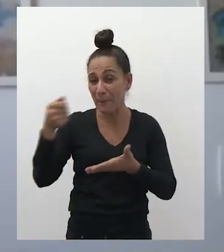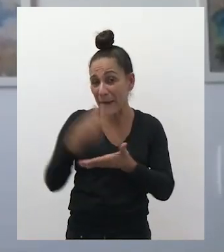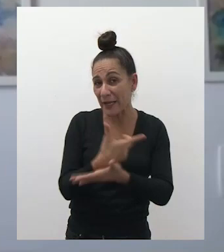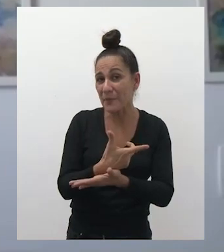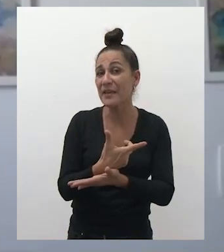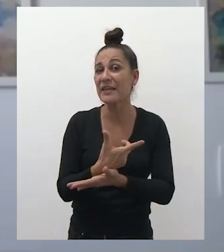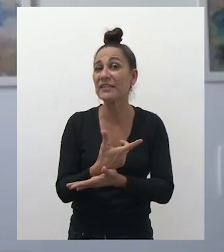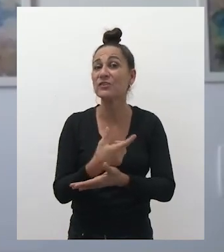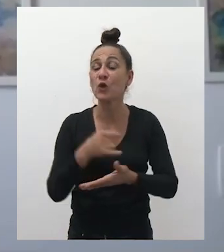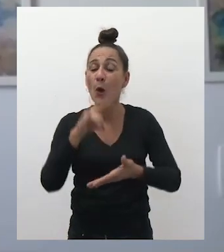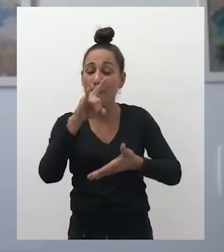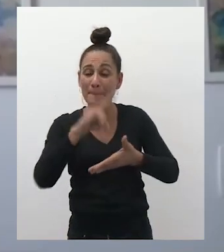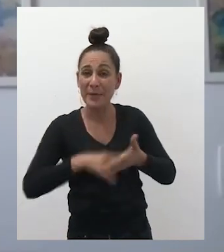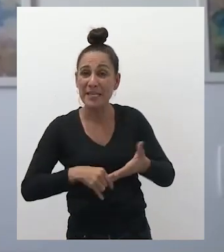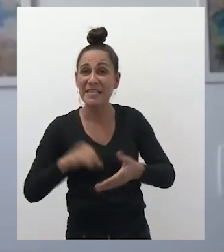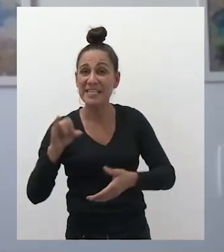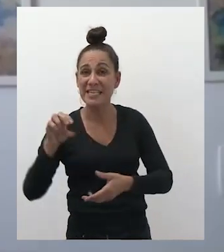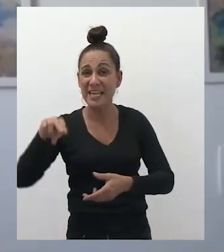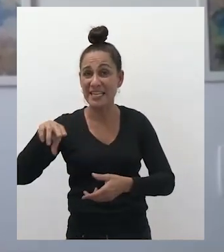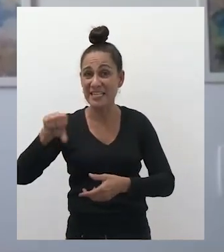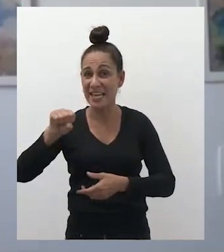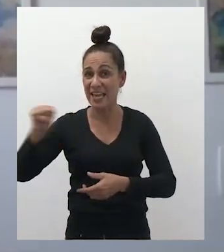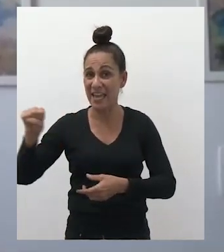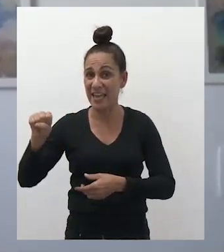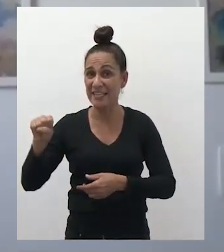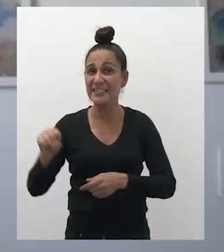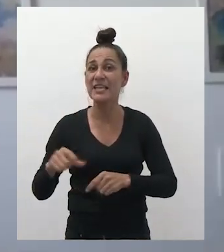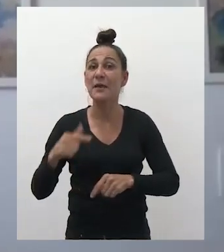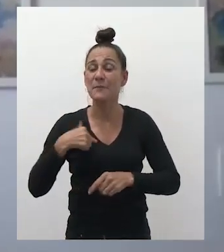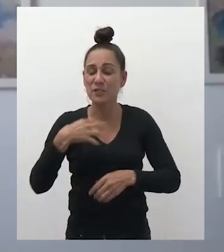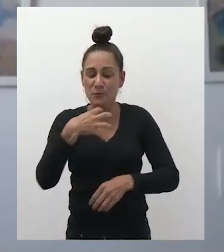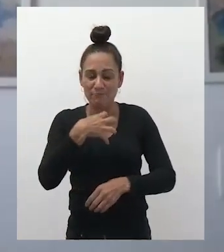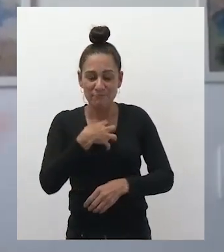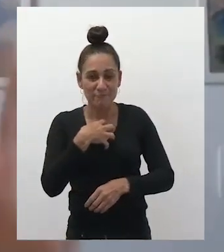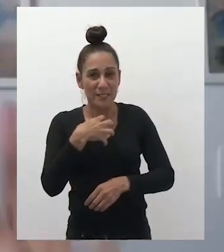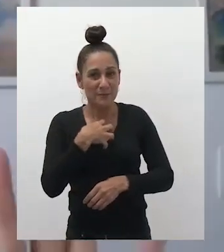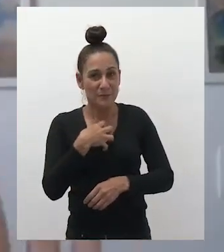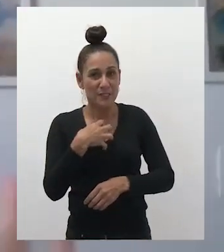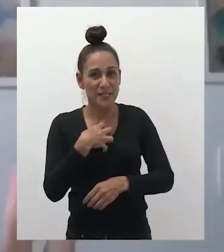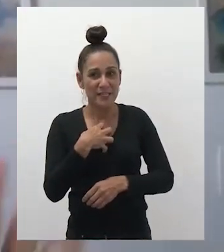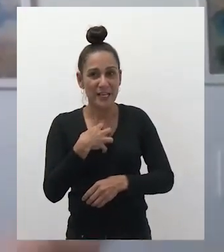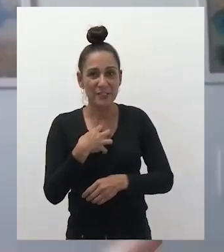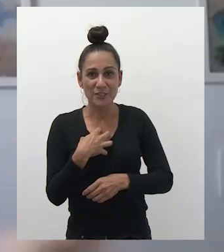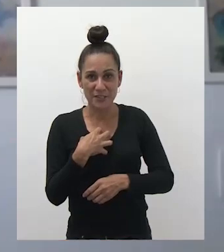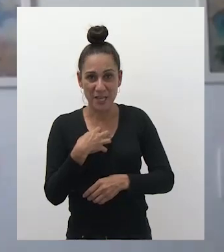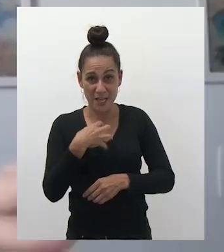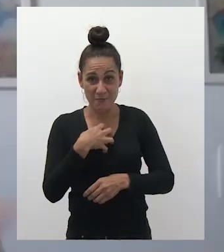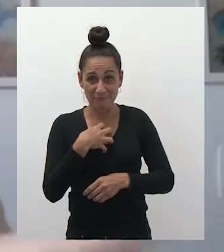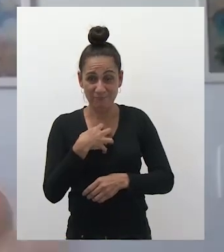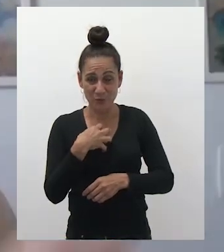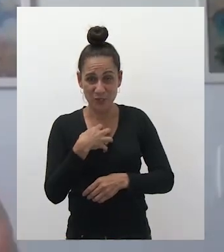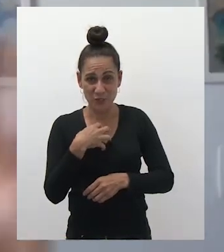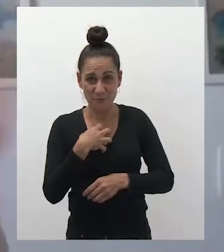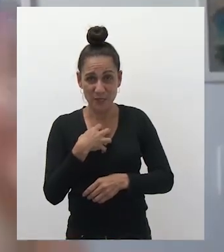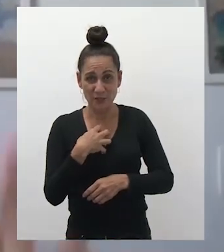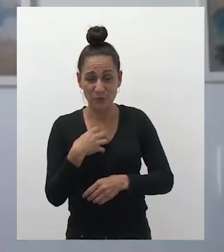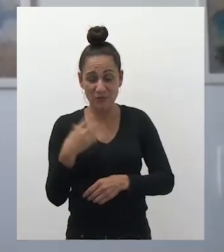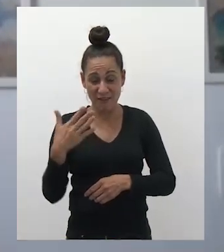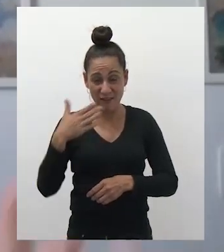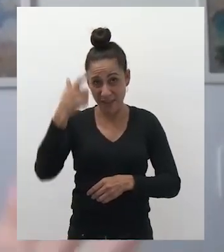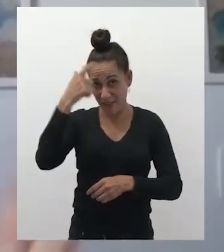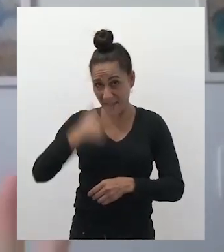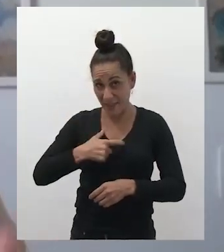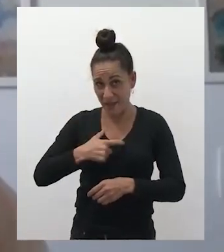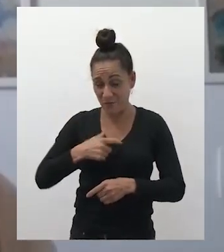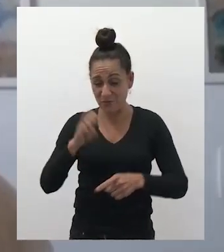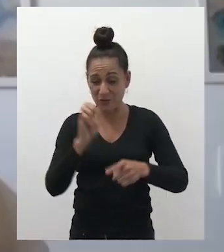do INSS. Eu não sei vocês, mas o meu sentimento é que eu e o Estado não somos iguais. Não somos a mesma